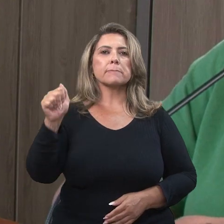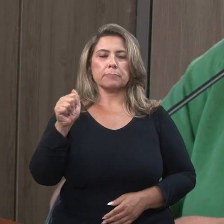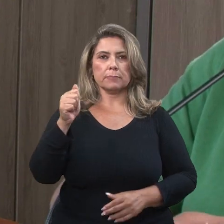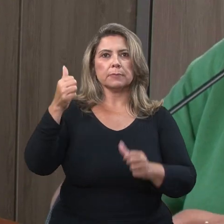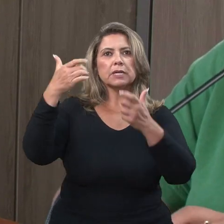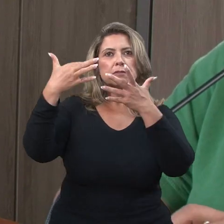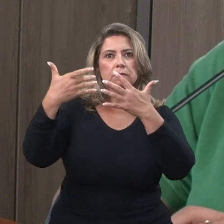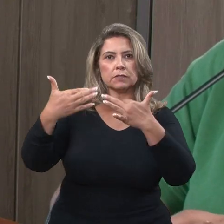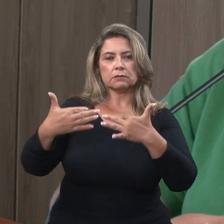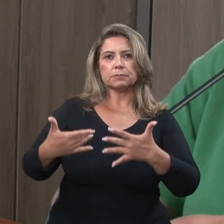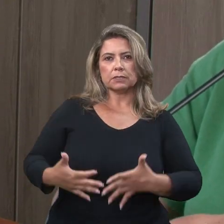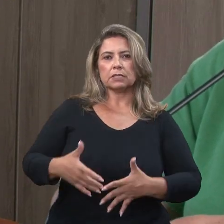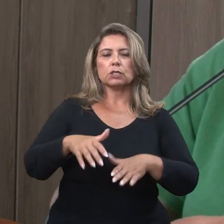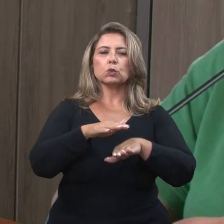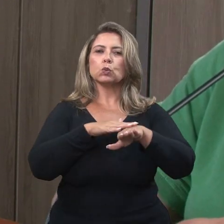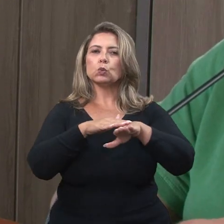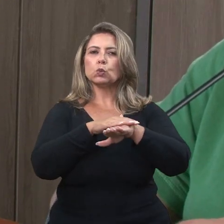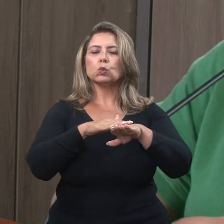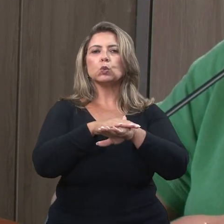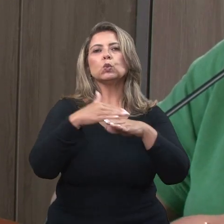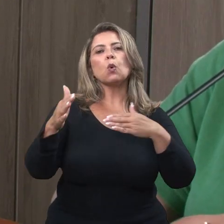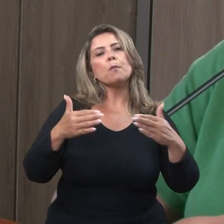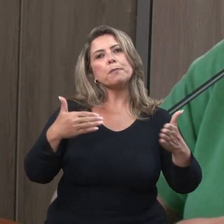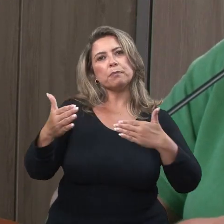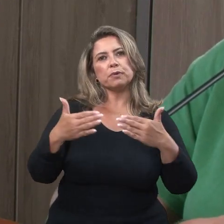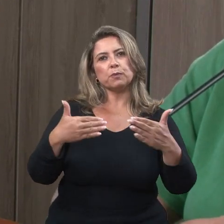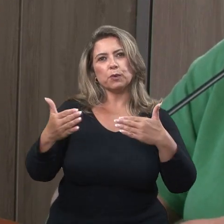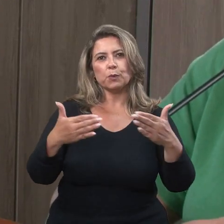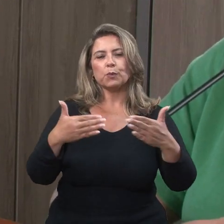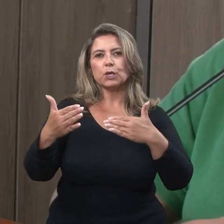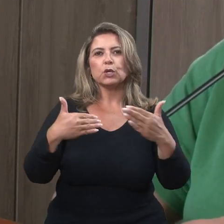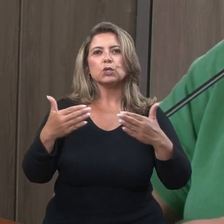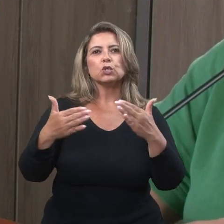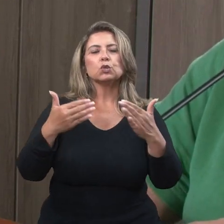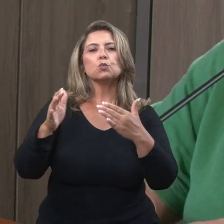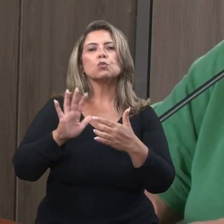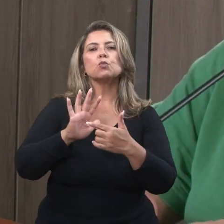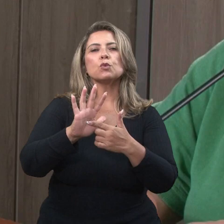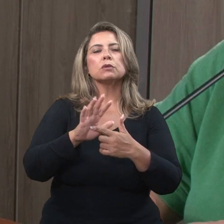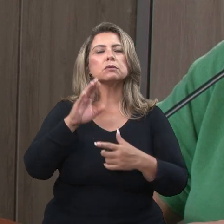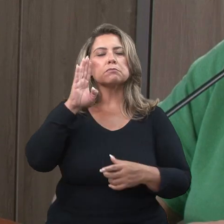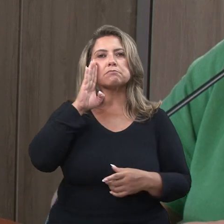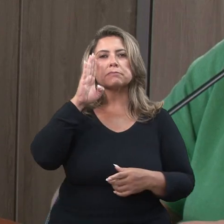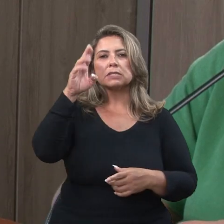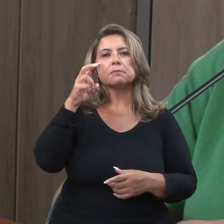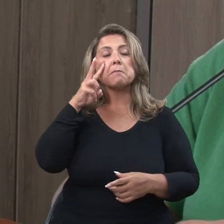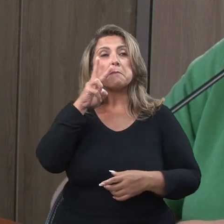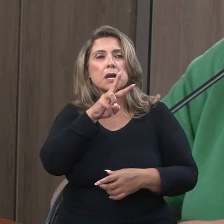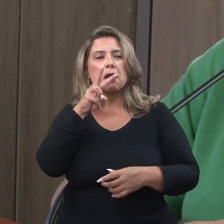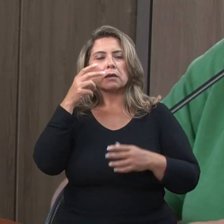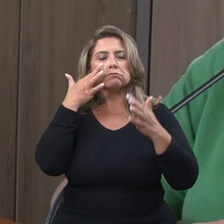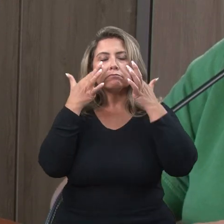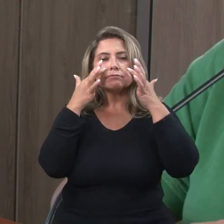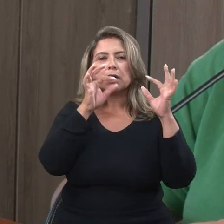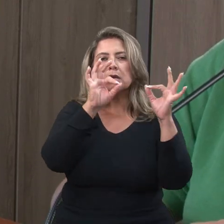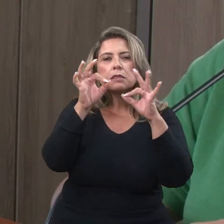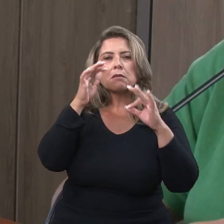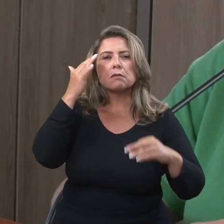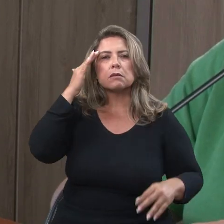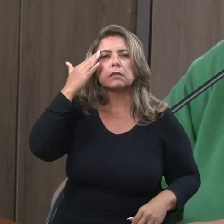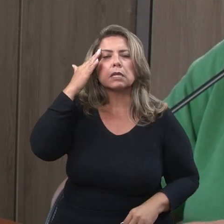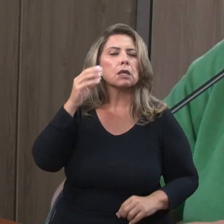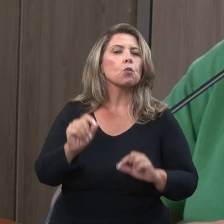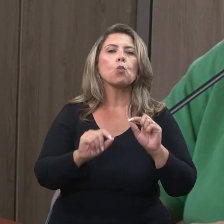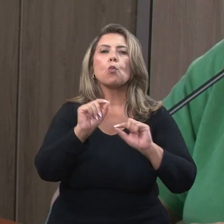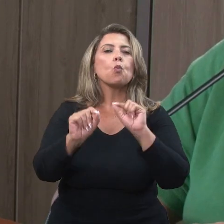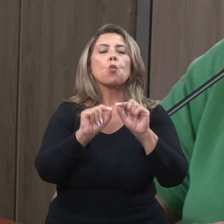tipo de comportamento e a gente pode fazer um bate-papo e trazer uns exemplos principais aqui para quem está assistindo entender o que